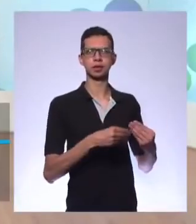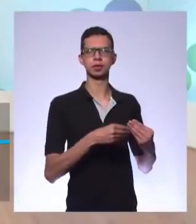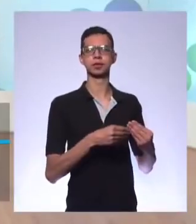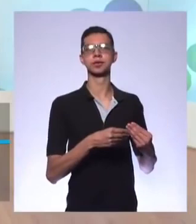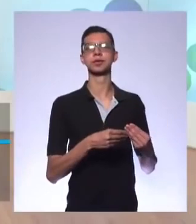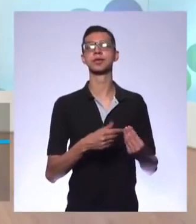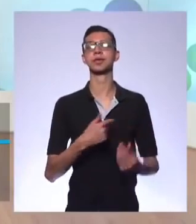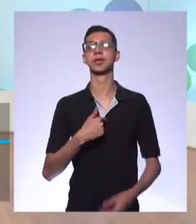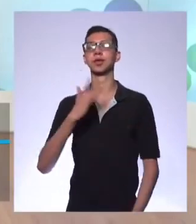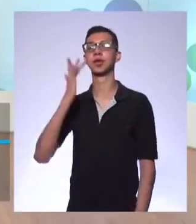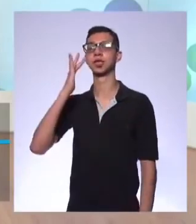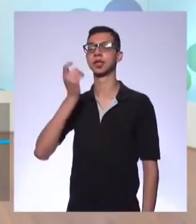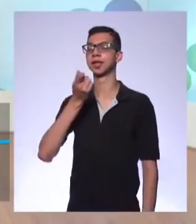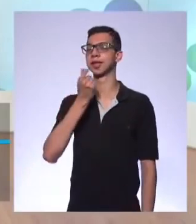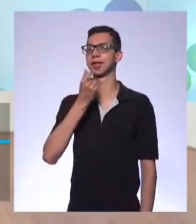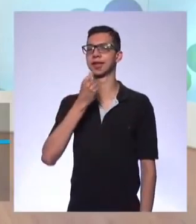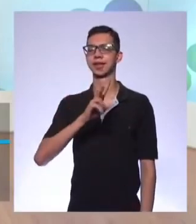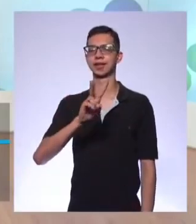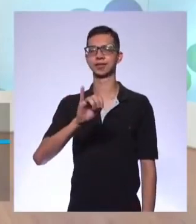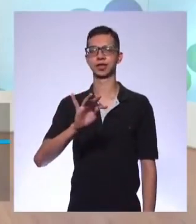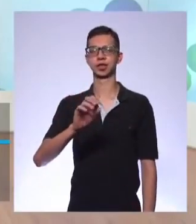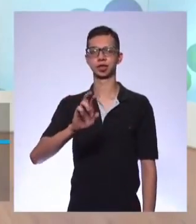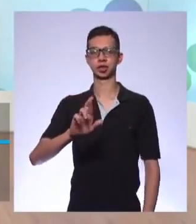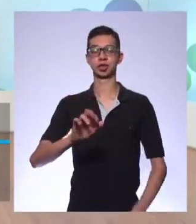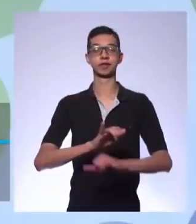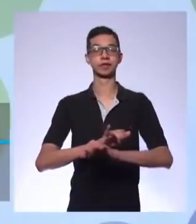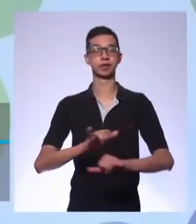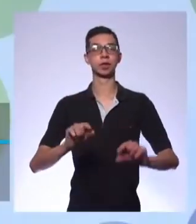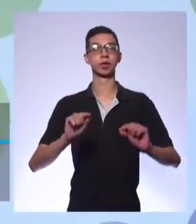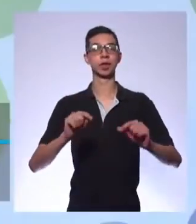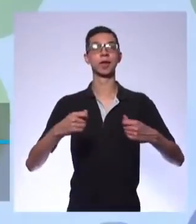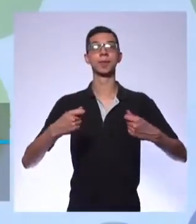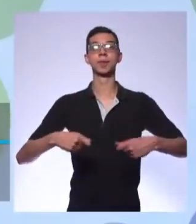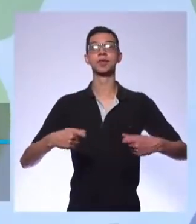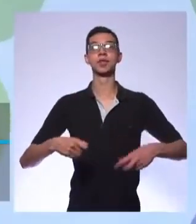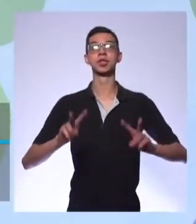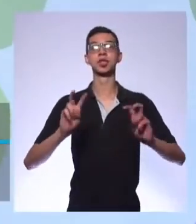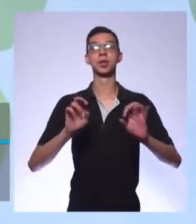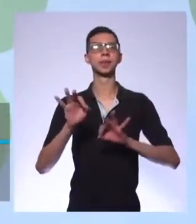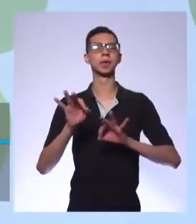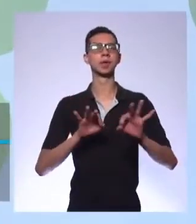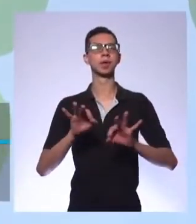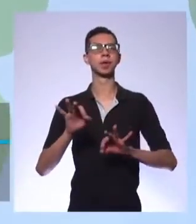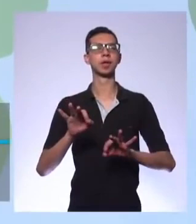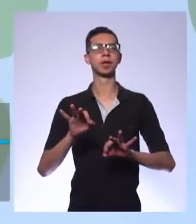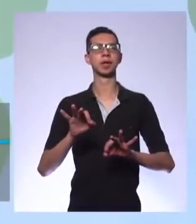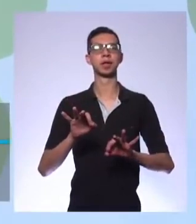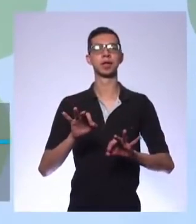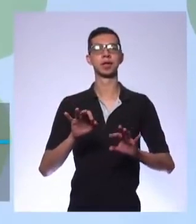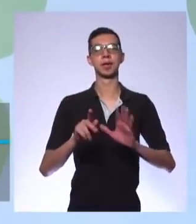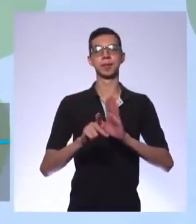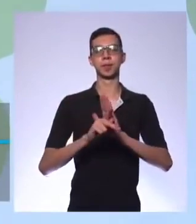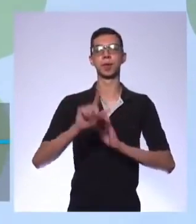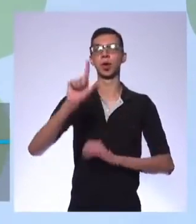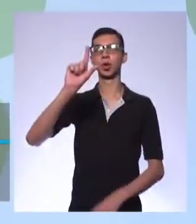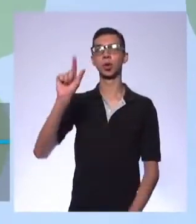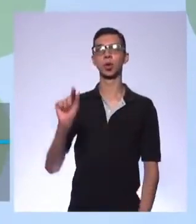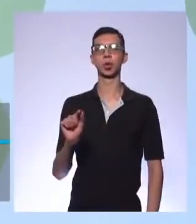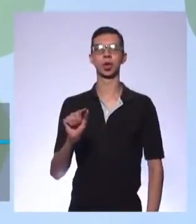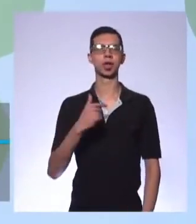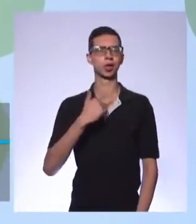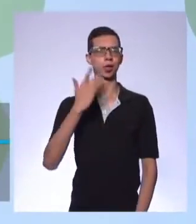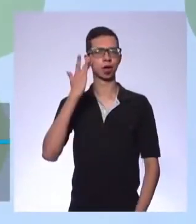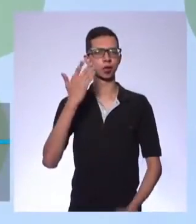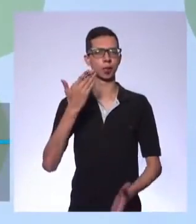pessoal, o Vitor colocou aqui, vamos colocar em prática o plano da Lua. Deve ser para perder calorias, né? Ah, é? Tem esse